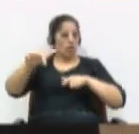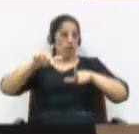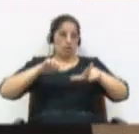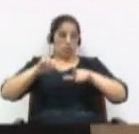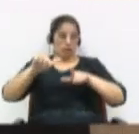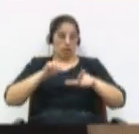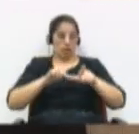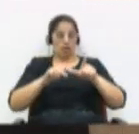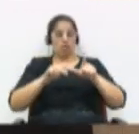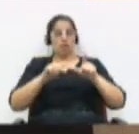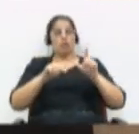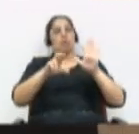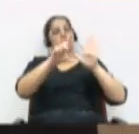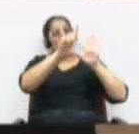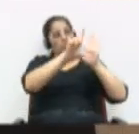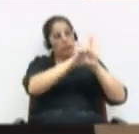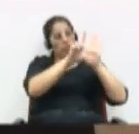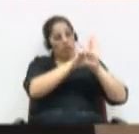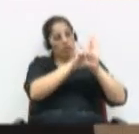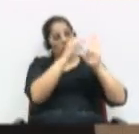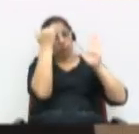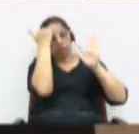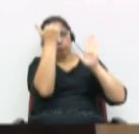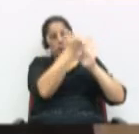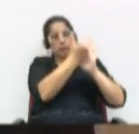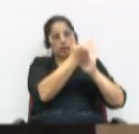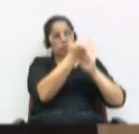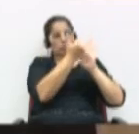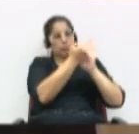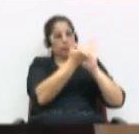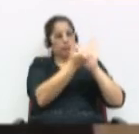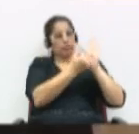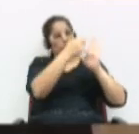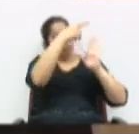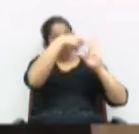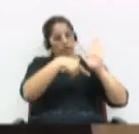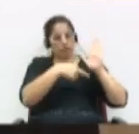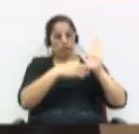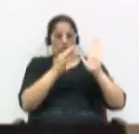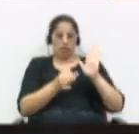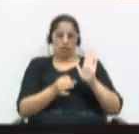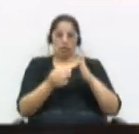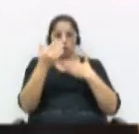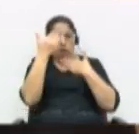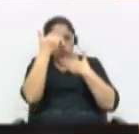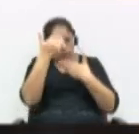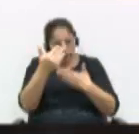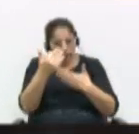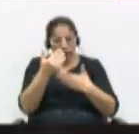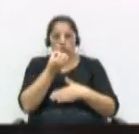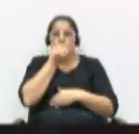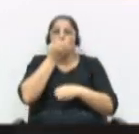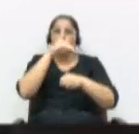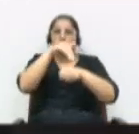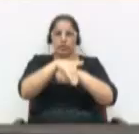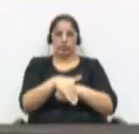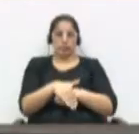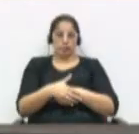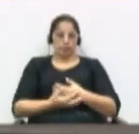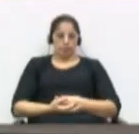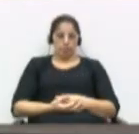do município, mas nós vamos fazer esse loteamento, isso o senhor pode ter certeza. Muito obrigado, uma boa noite.